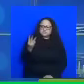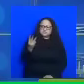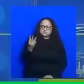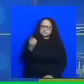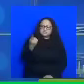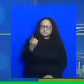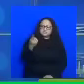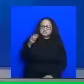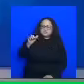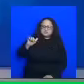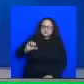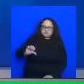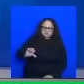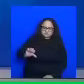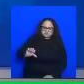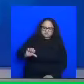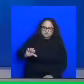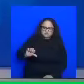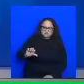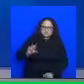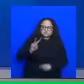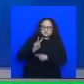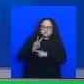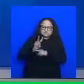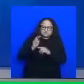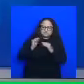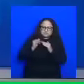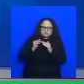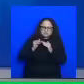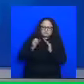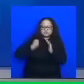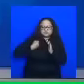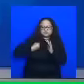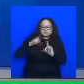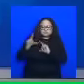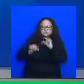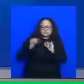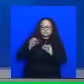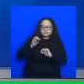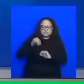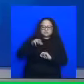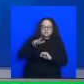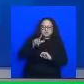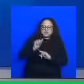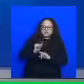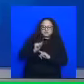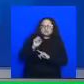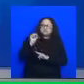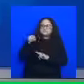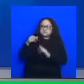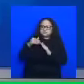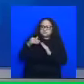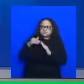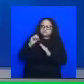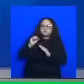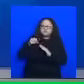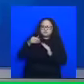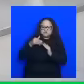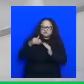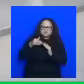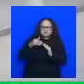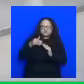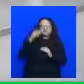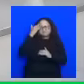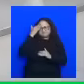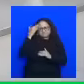e 19. Os auditores confirmam os números sorteados na Mega Sena? Sim, confirmo. Sim, confirmo.